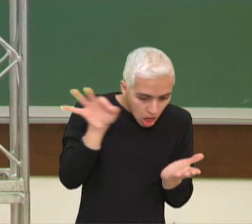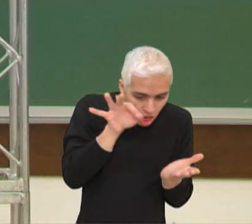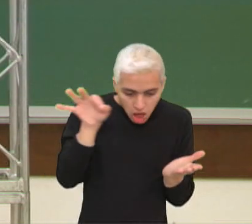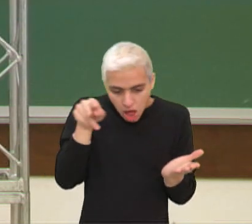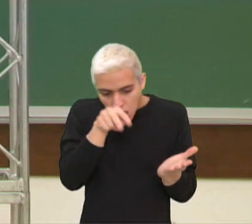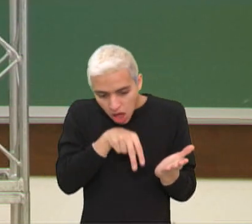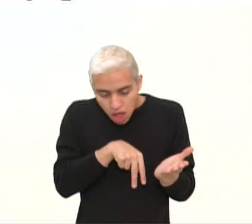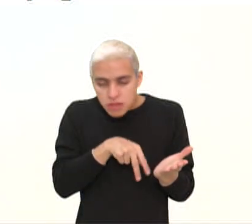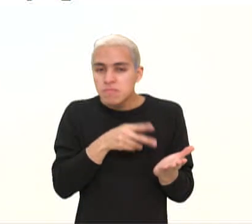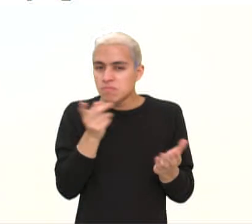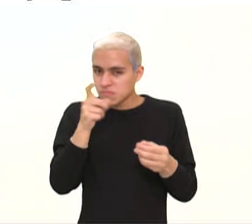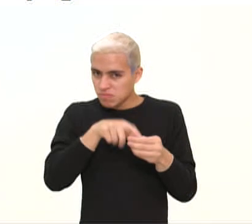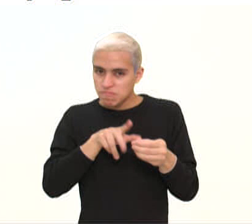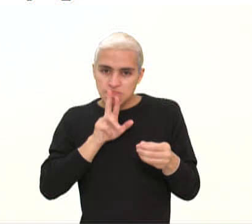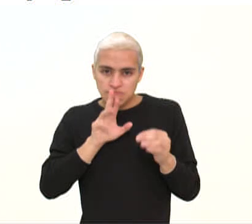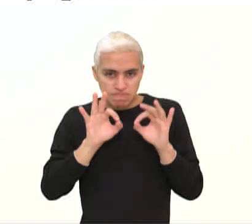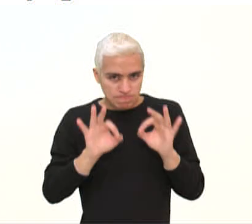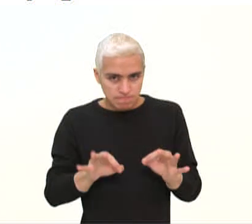resposta aí.